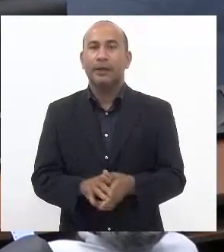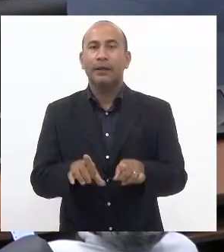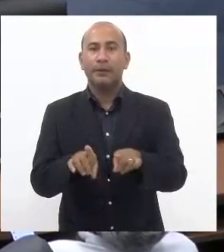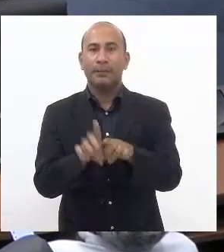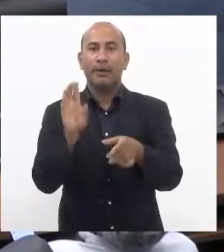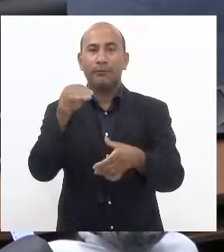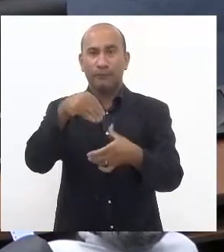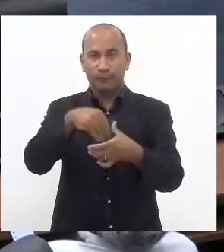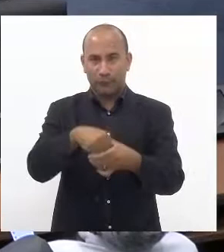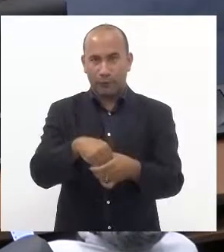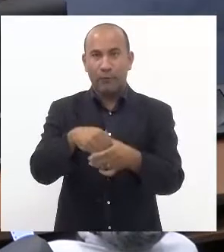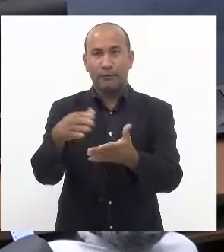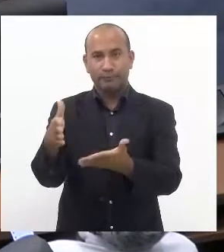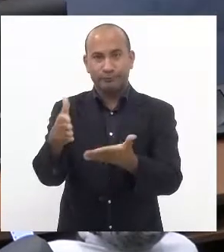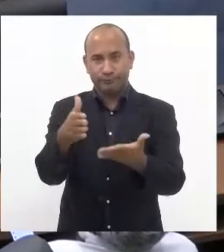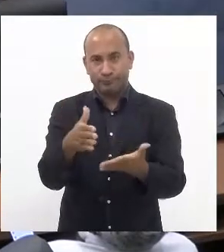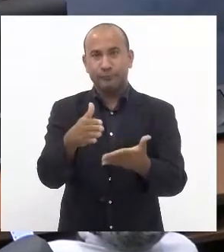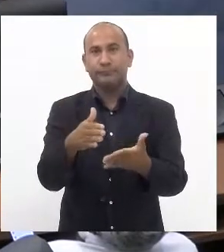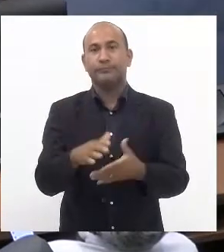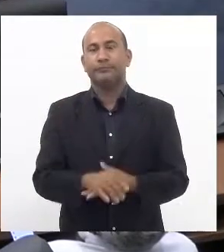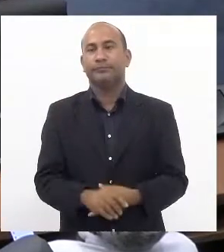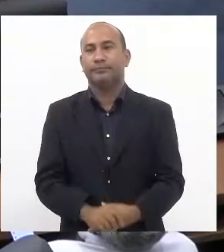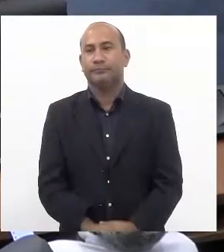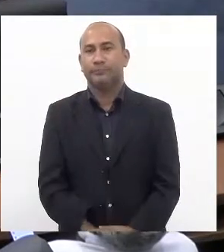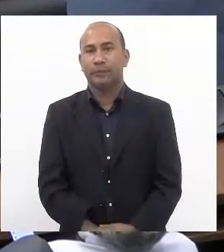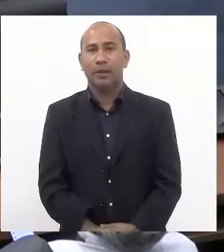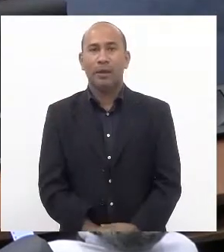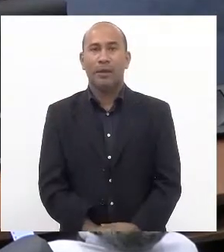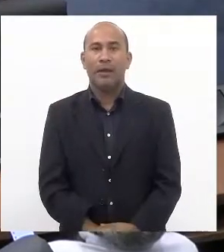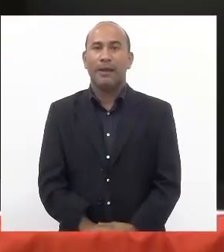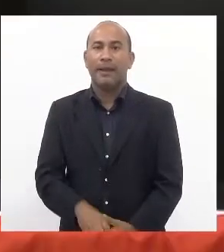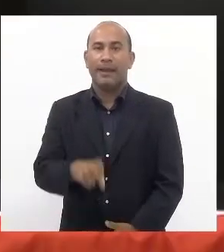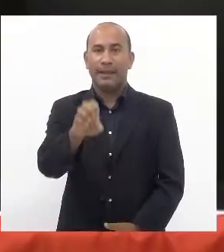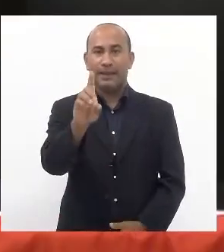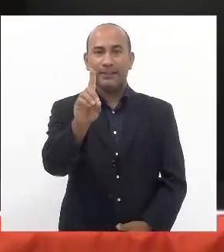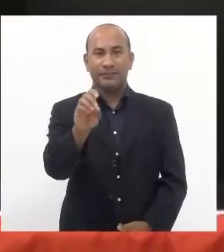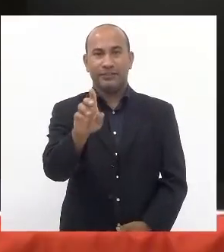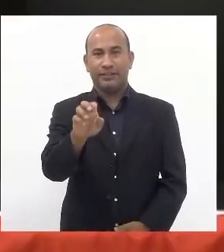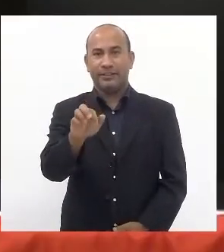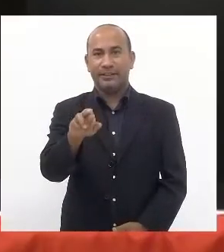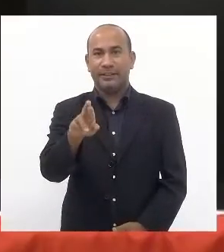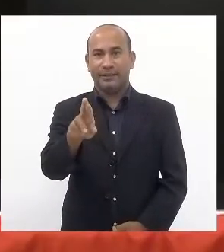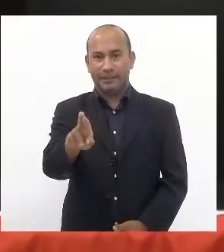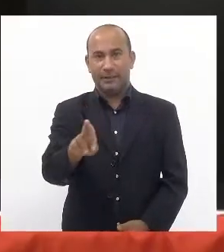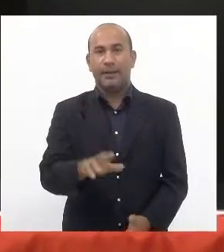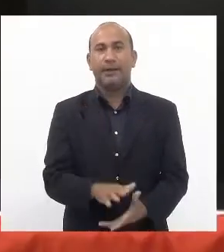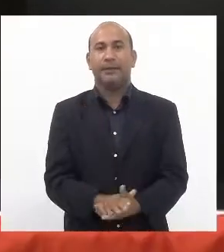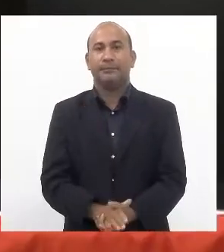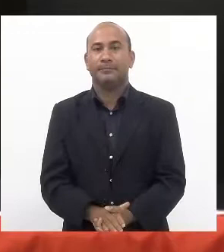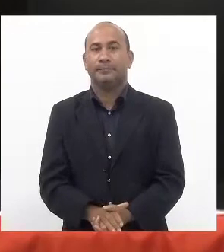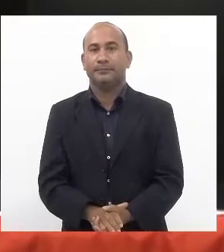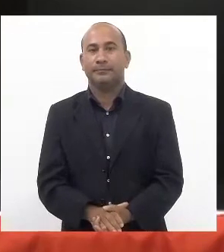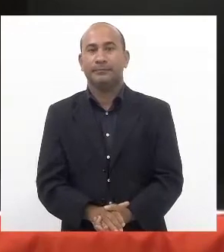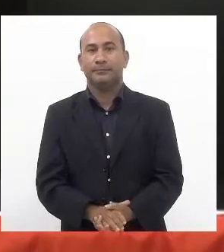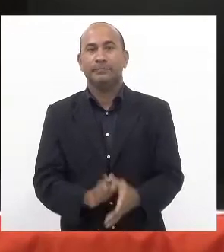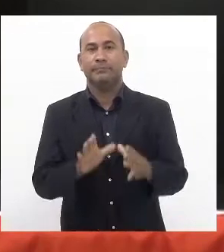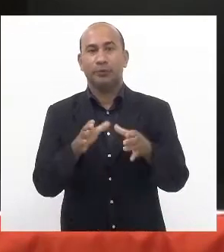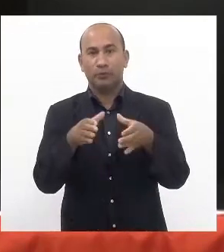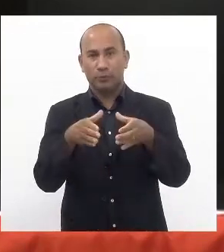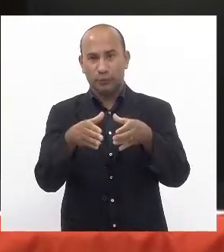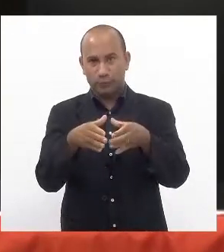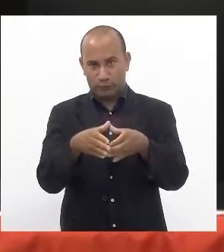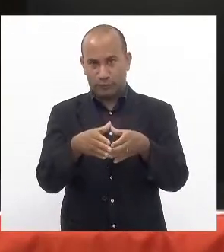alta estima e distinta consideração. O doutor Edgar Alberto Gonçalves Marim, cônsul-geral